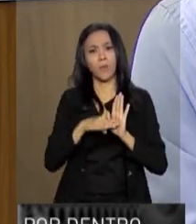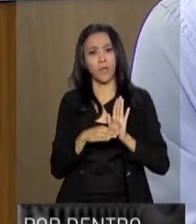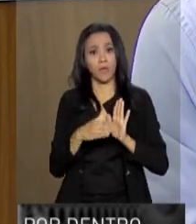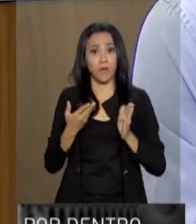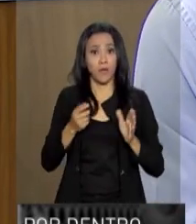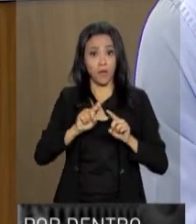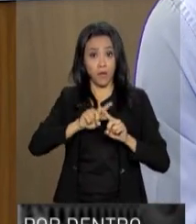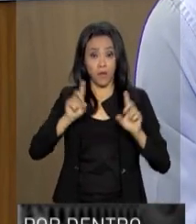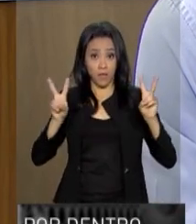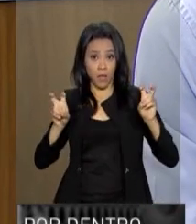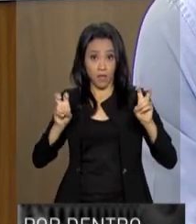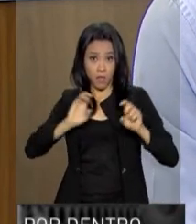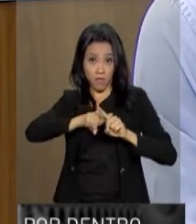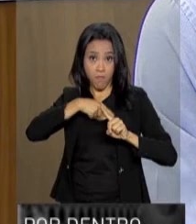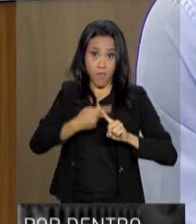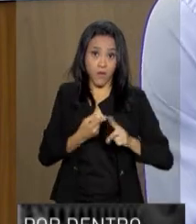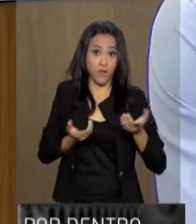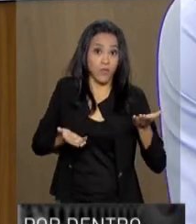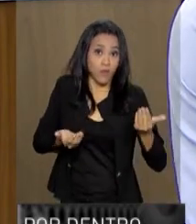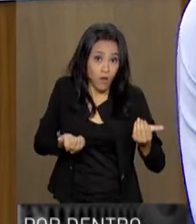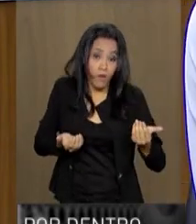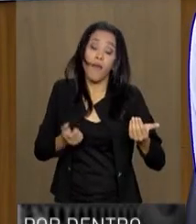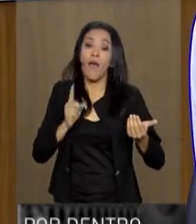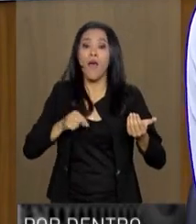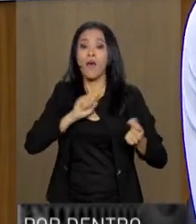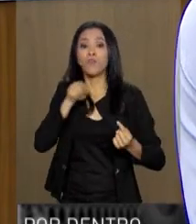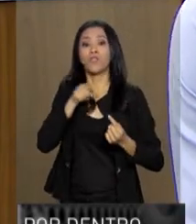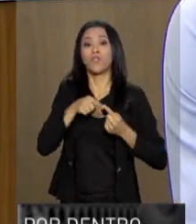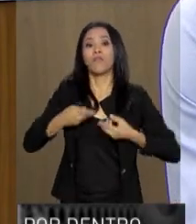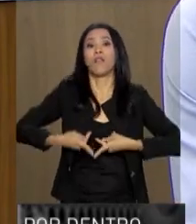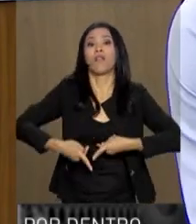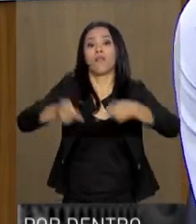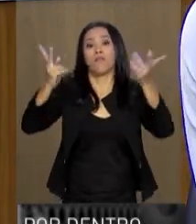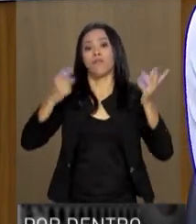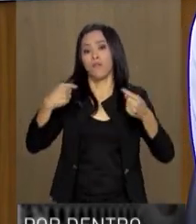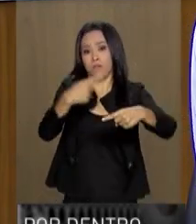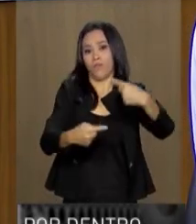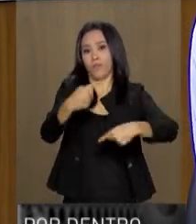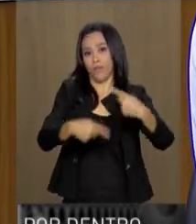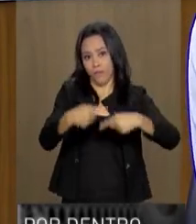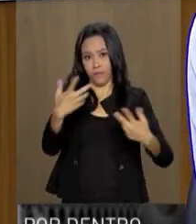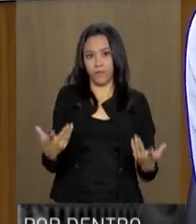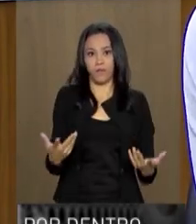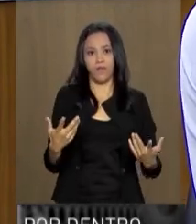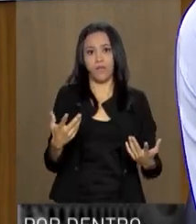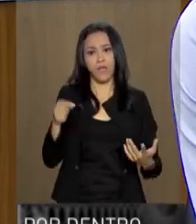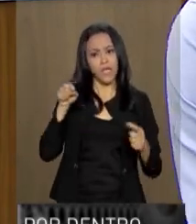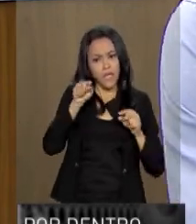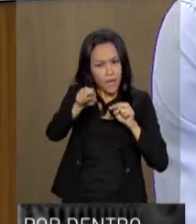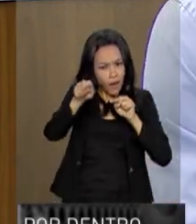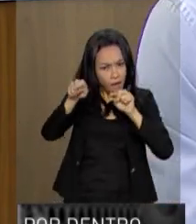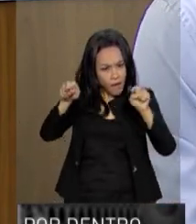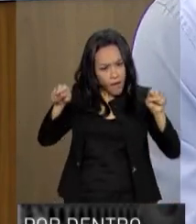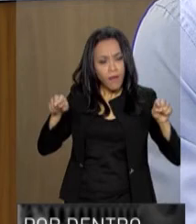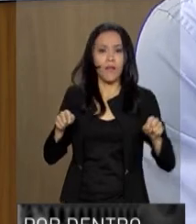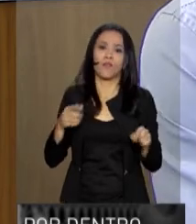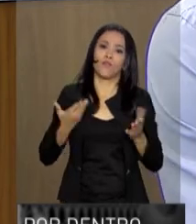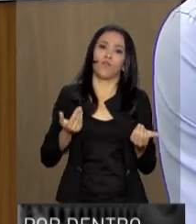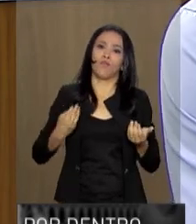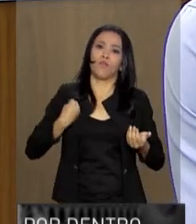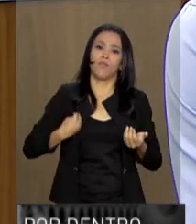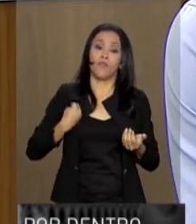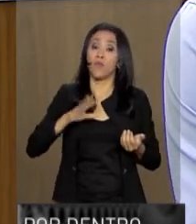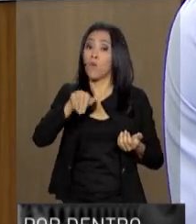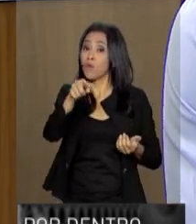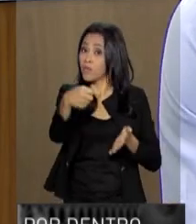buscam justamente chegar na ponta chegar onde os jovens estão vivendo quando você me